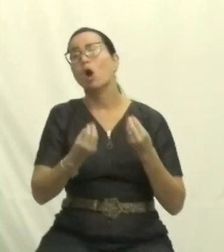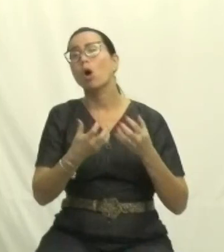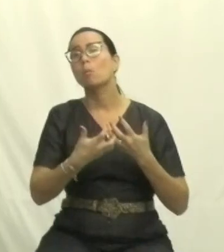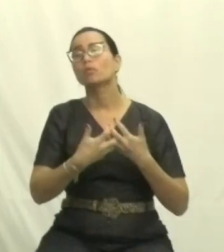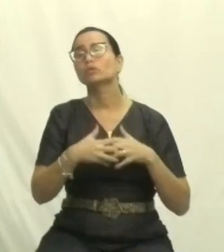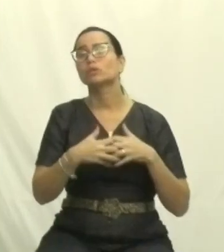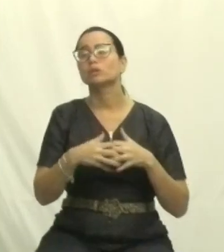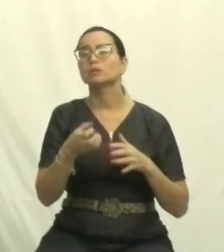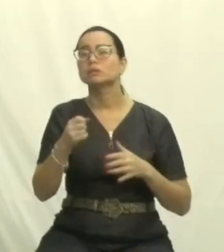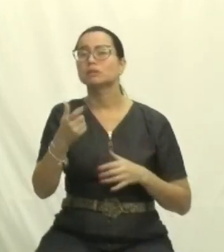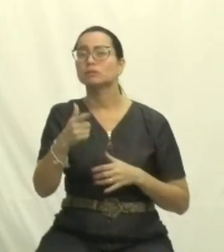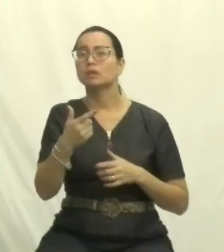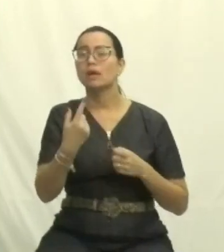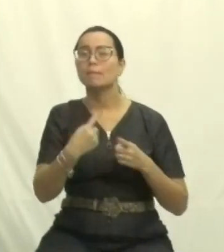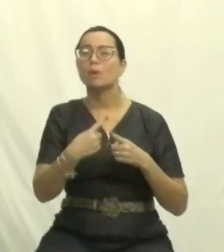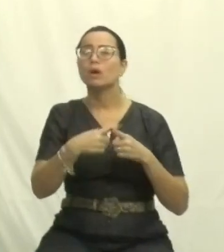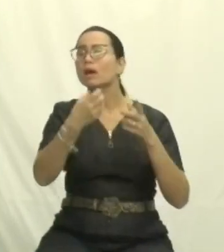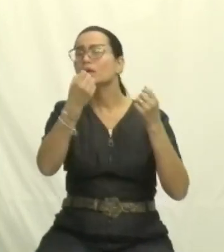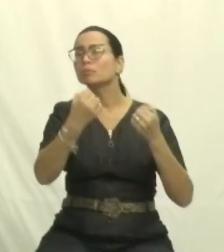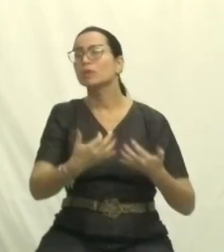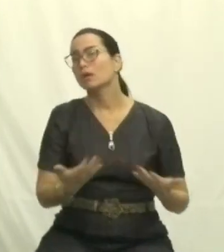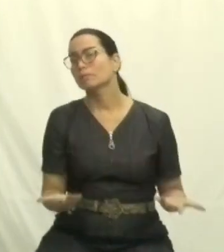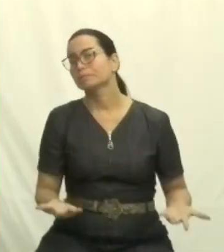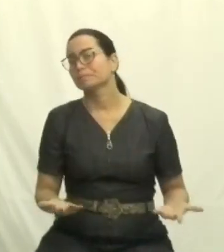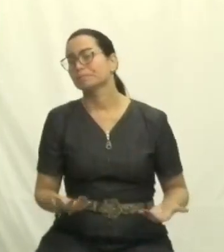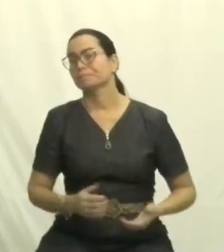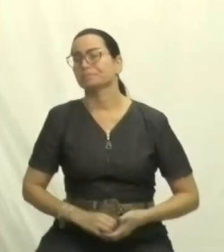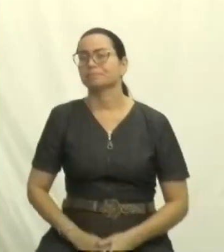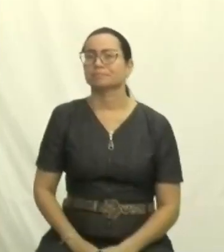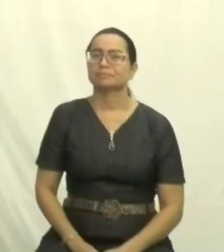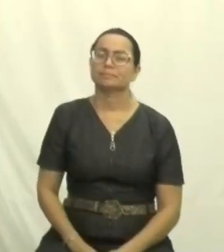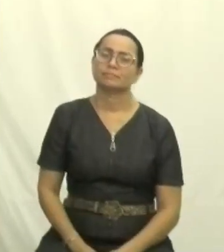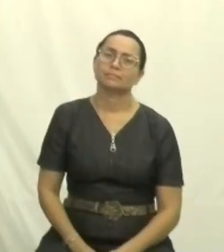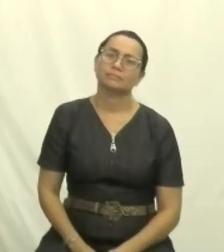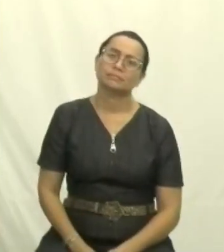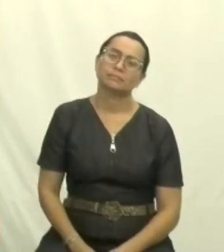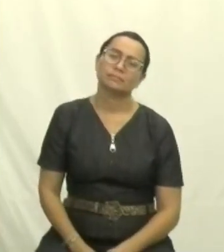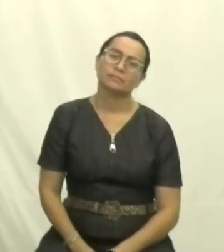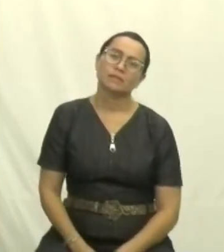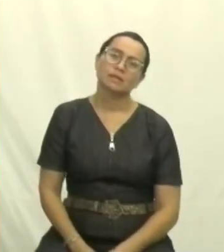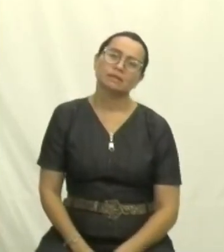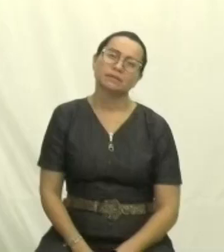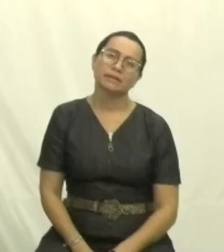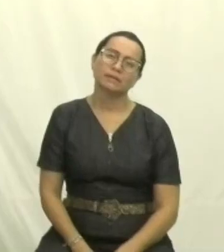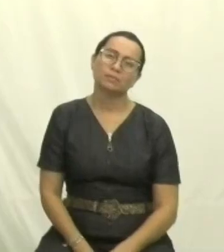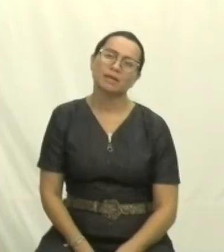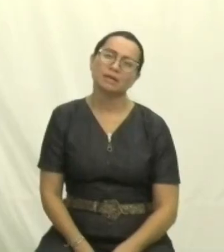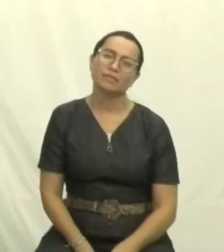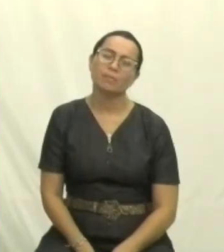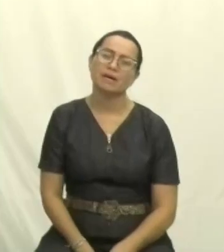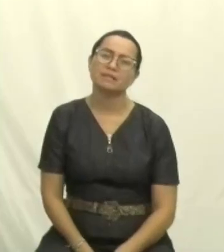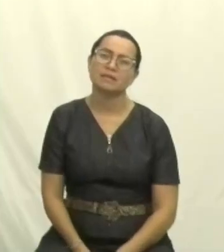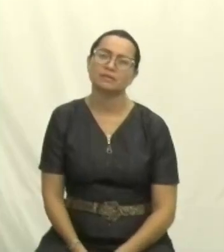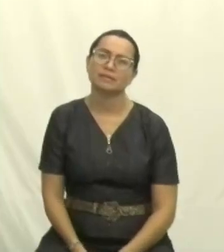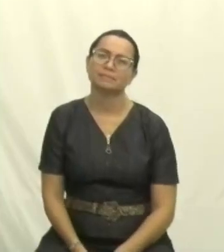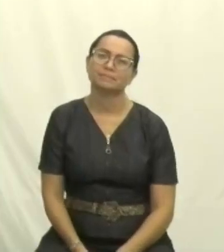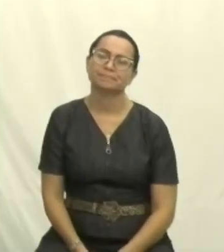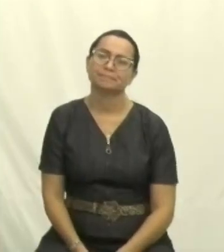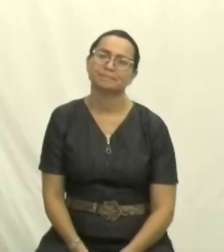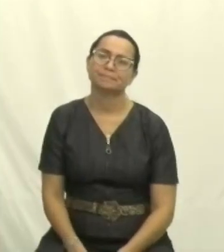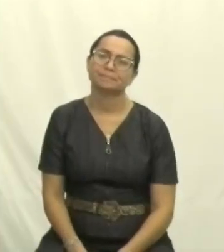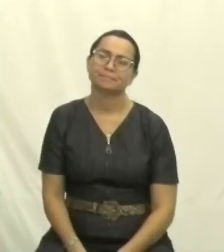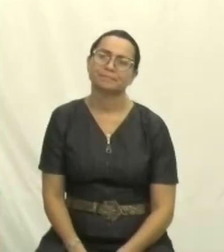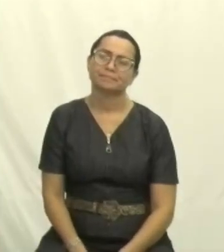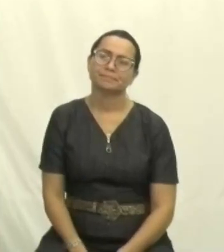os motivos das notificações aos deficientes físicos. Requerimento está em discussão. Com a palavra, o autor do requerimento, vereador Jair